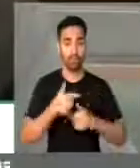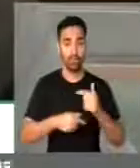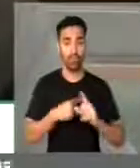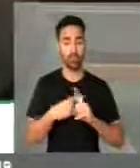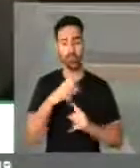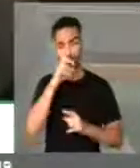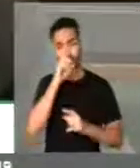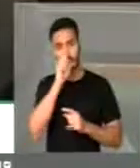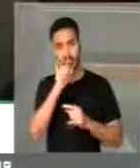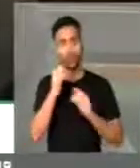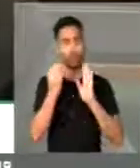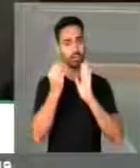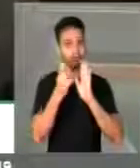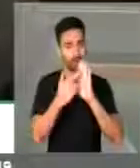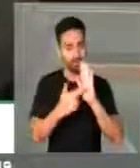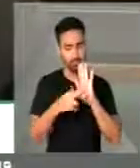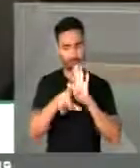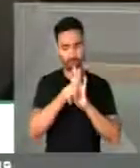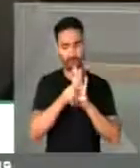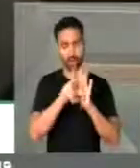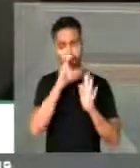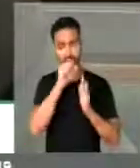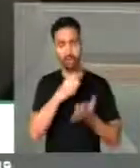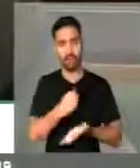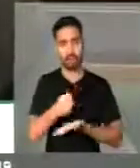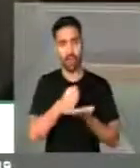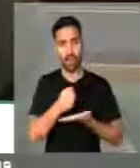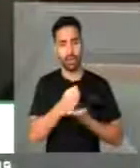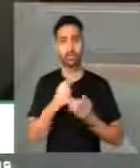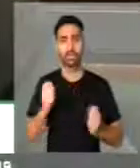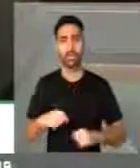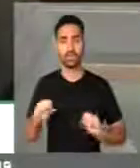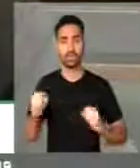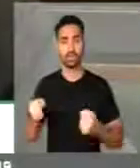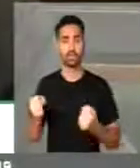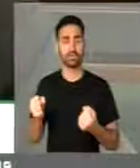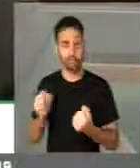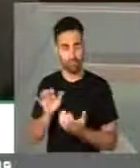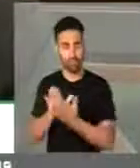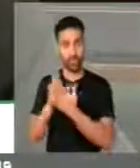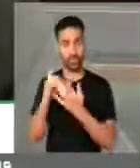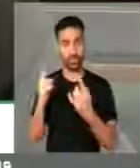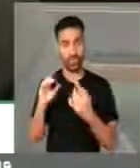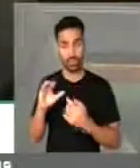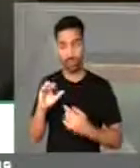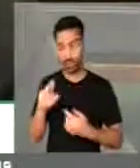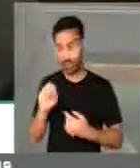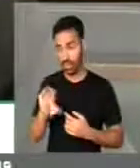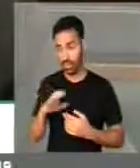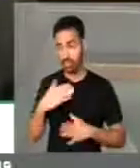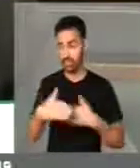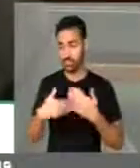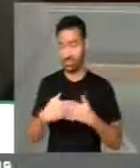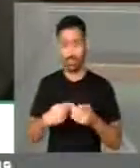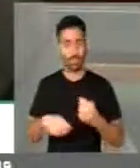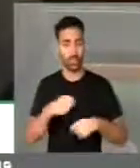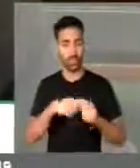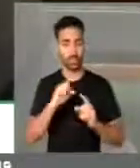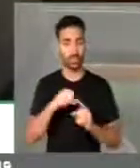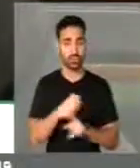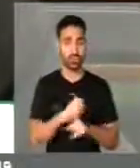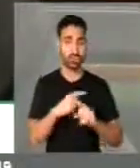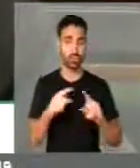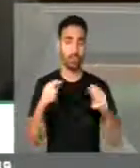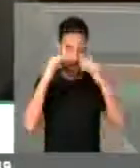estabelecidas em fortes condições para o enfrentamento da crise e retomada do seu desenvolvimento econômico e social, com respeito